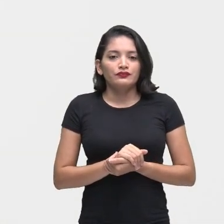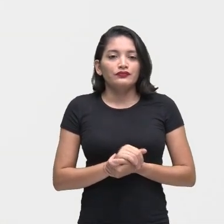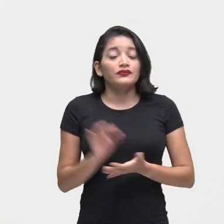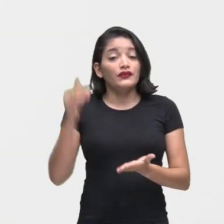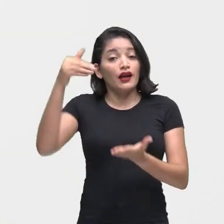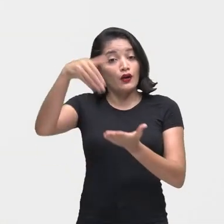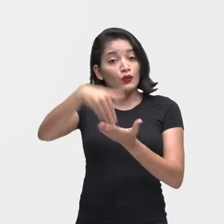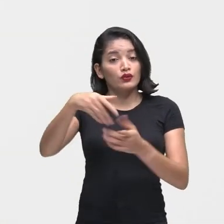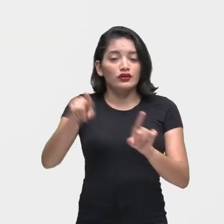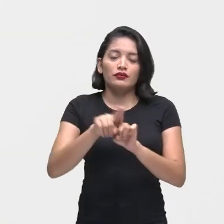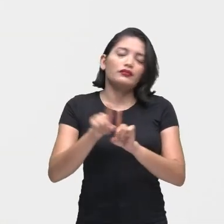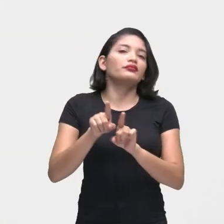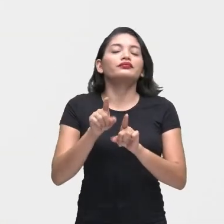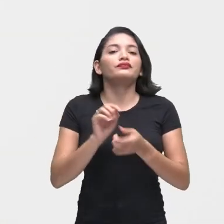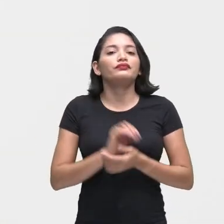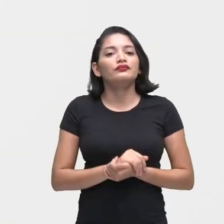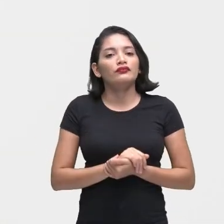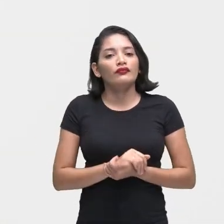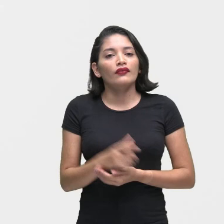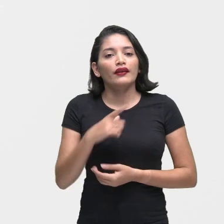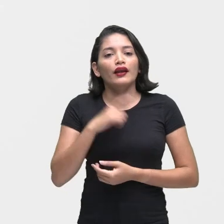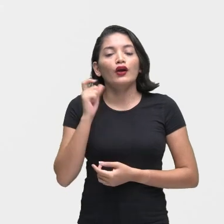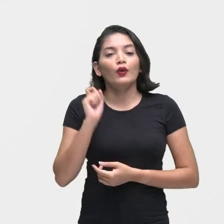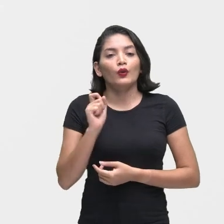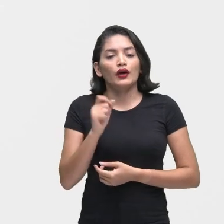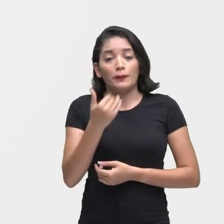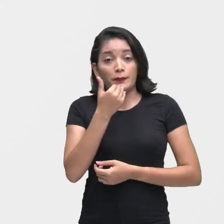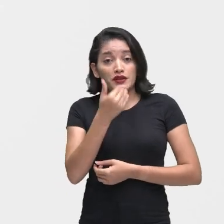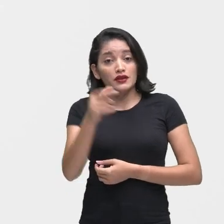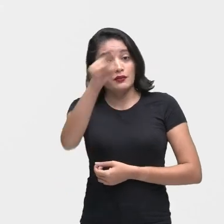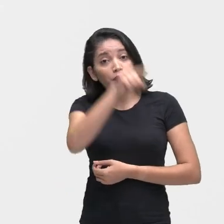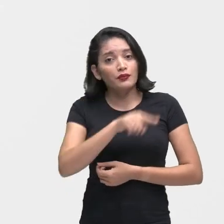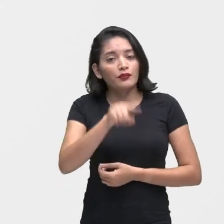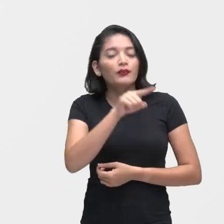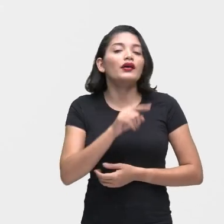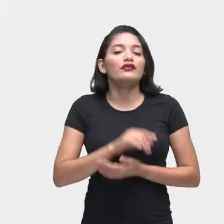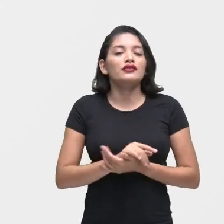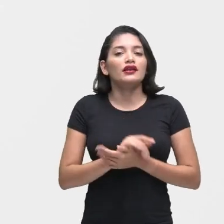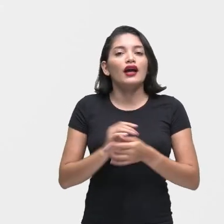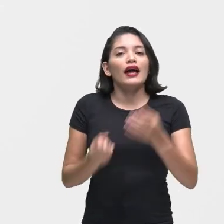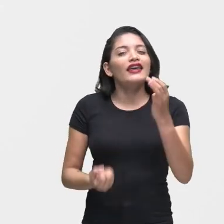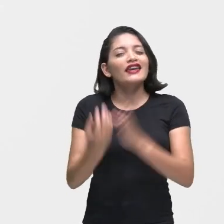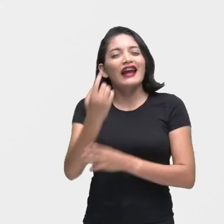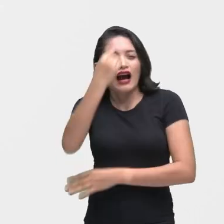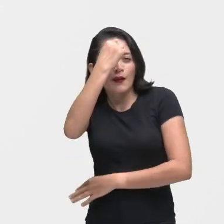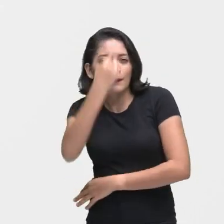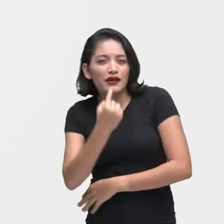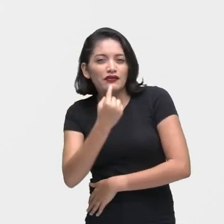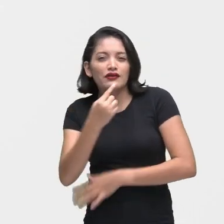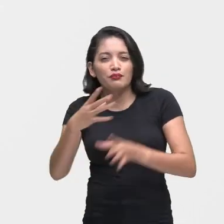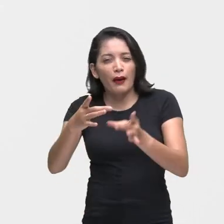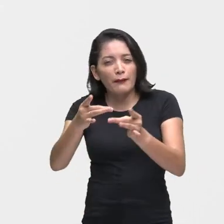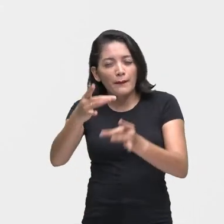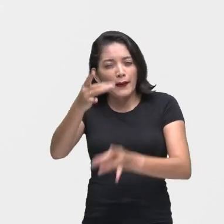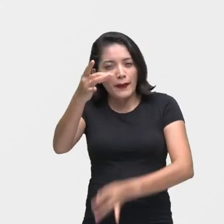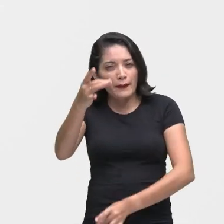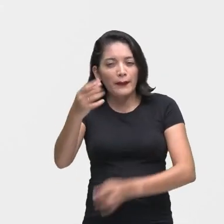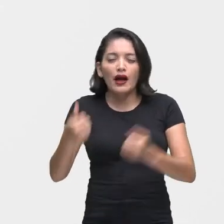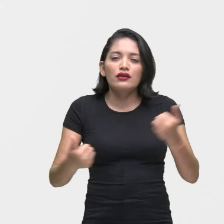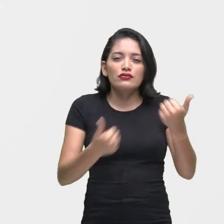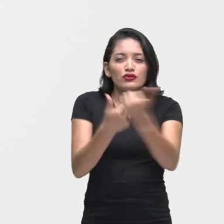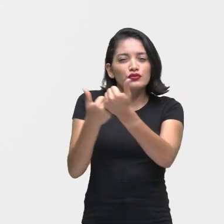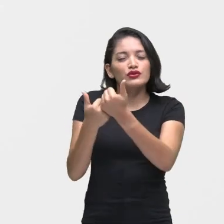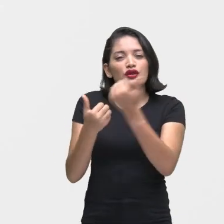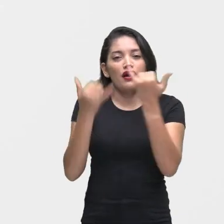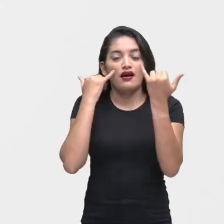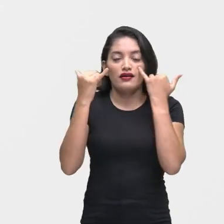só usei aqui junto comigo nós temos aí eu pedi para que vocês quiserem só profae ou não foi Descreva o seu perfil substituindo